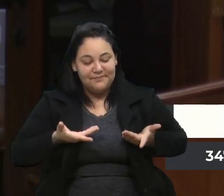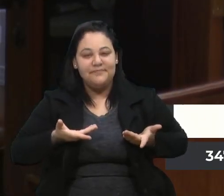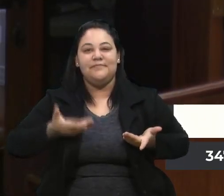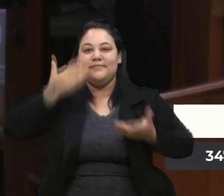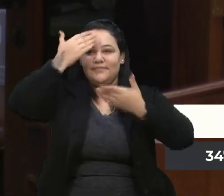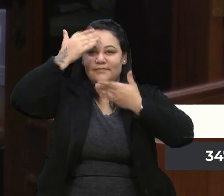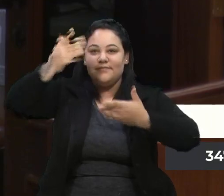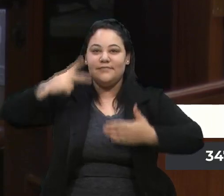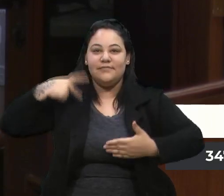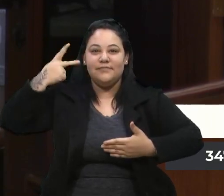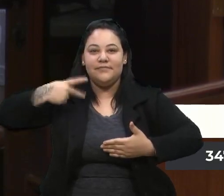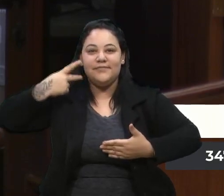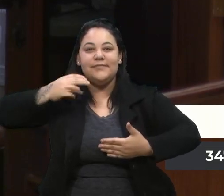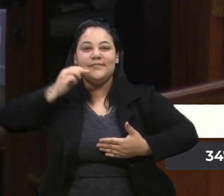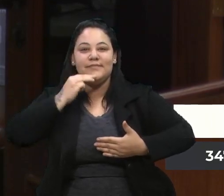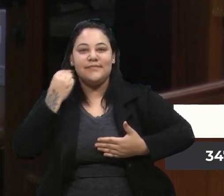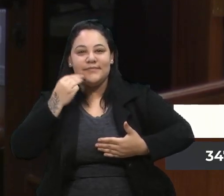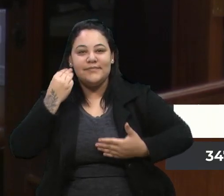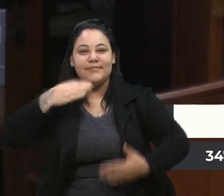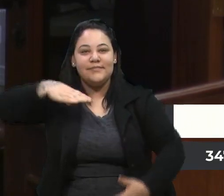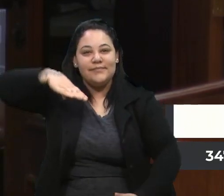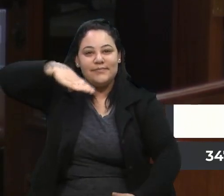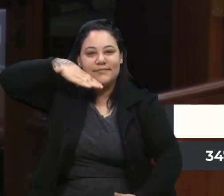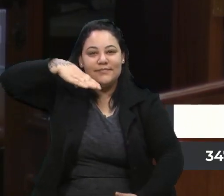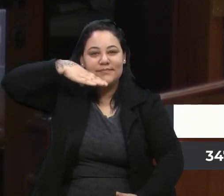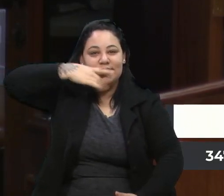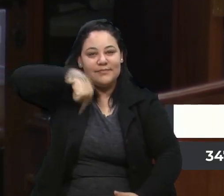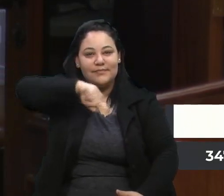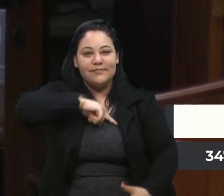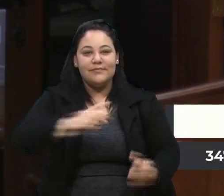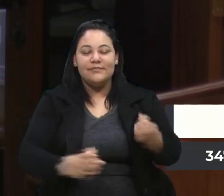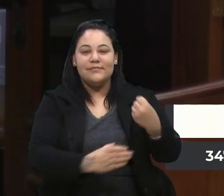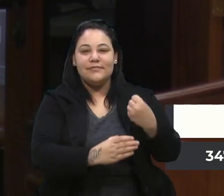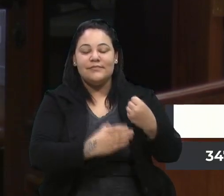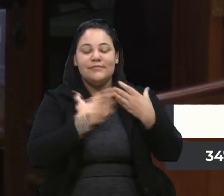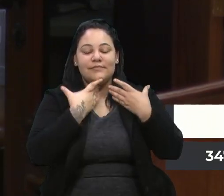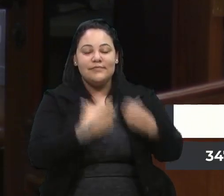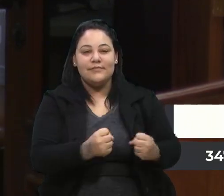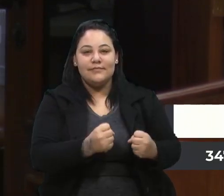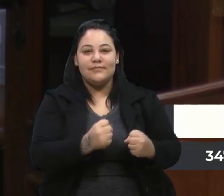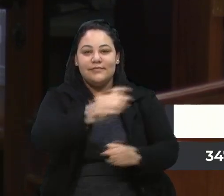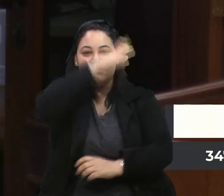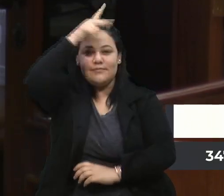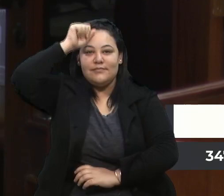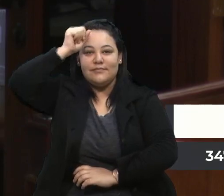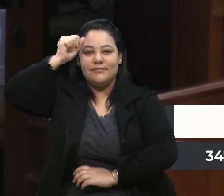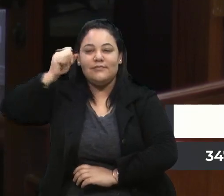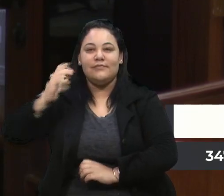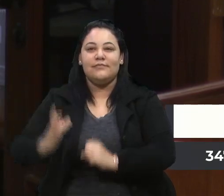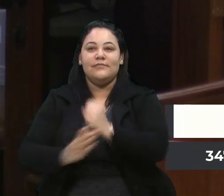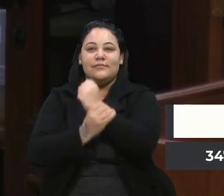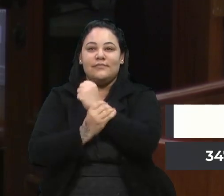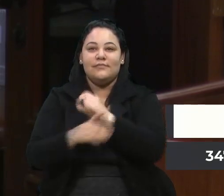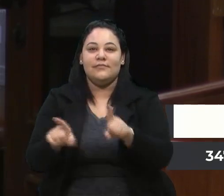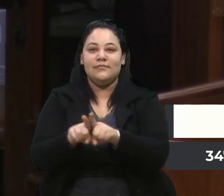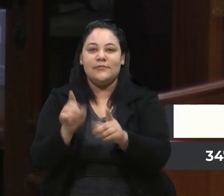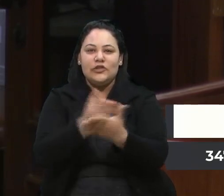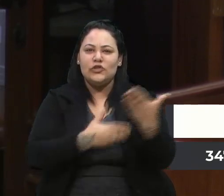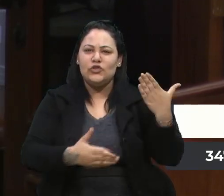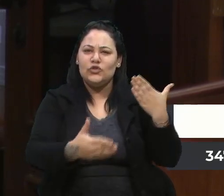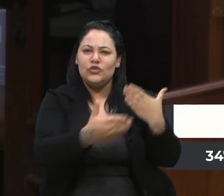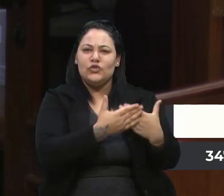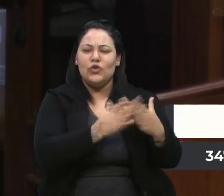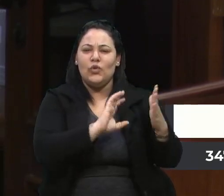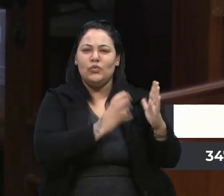o vereador Bortoluz, nosso secretário municipal de segurança, nossos parceiros todos, os senhores parlamentares aqui, que são